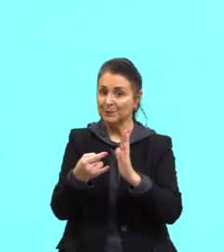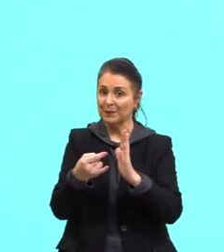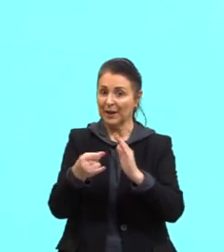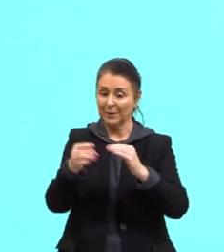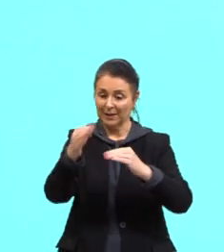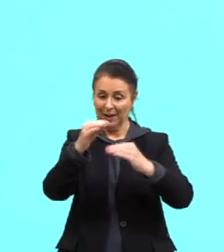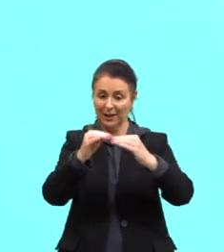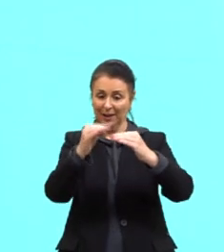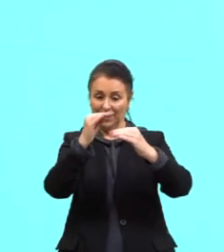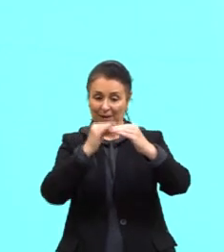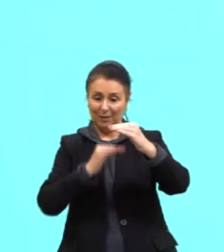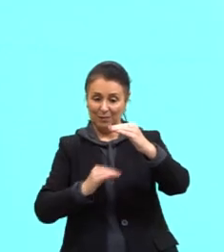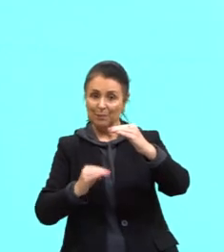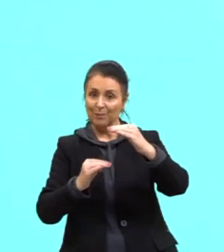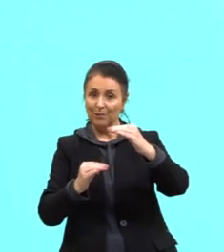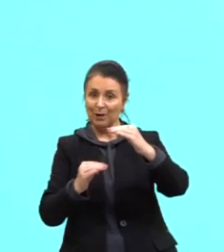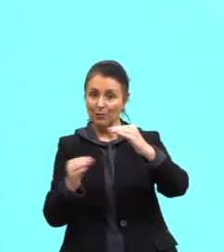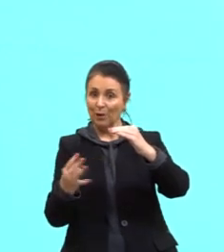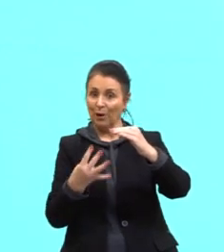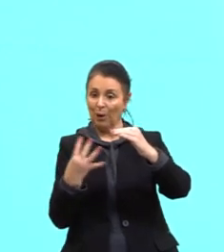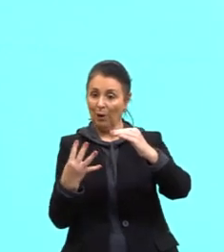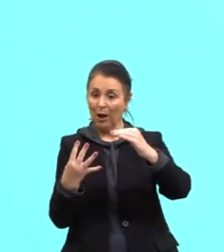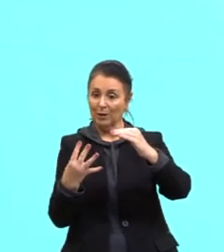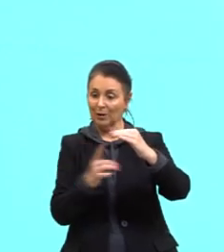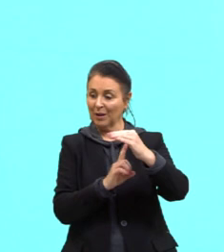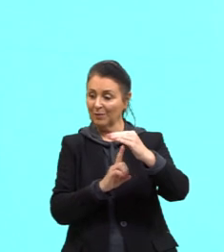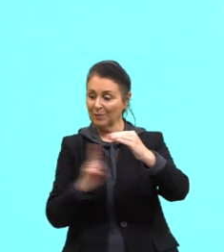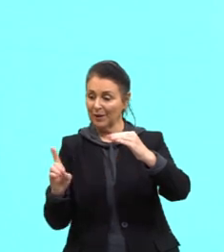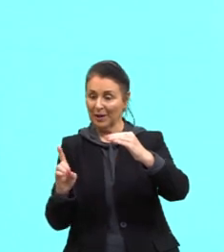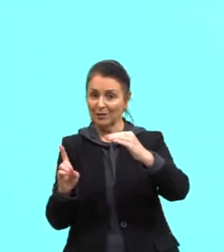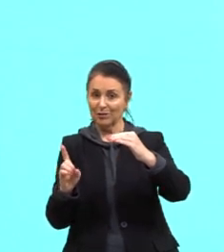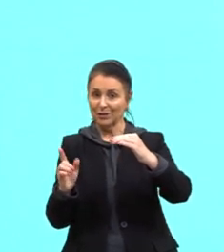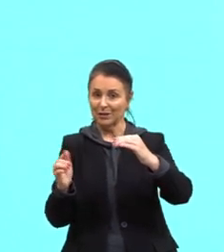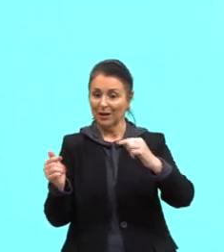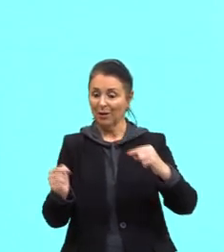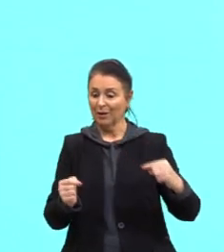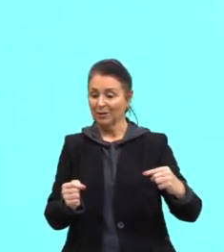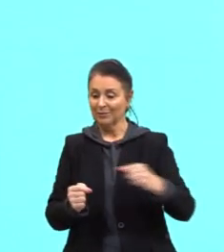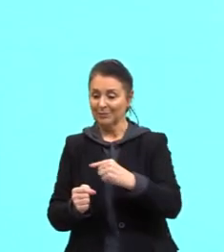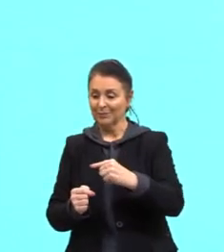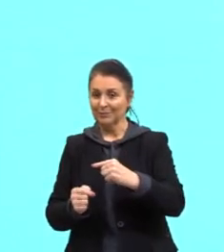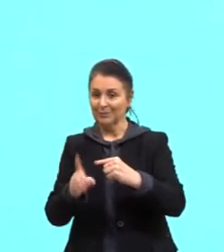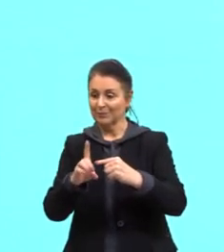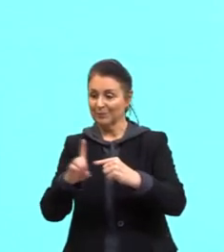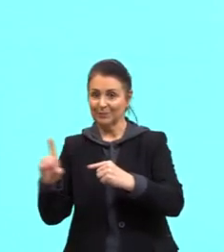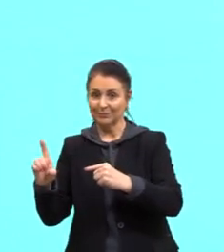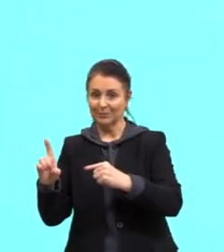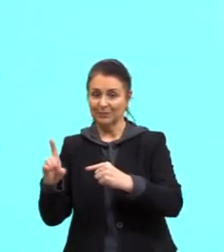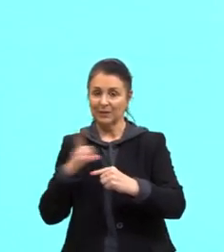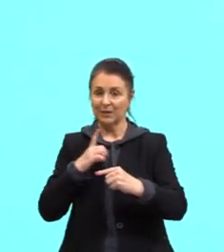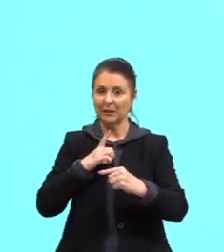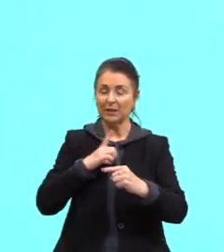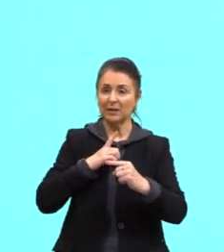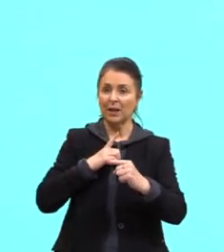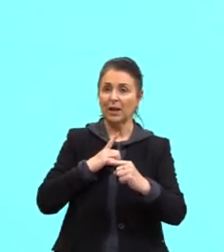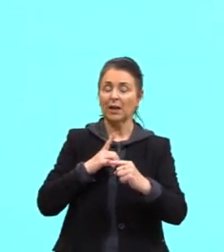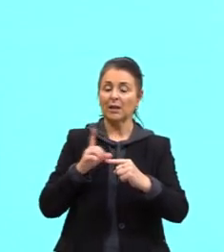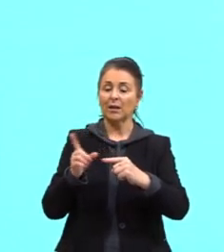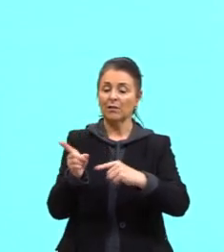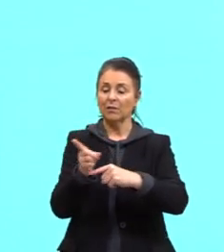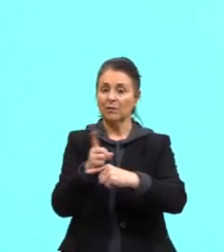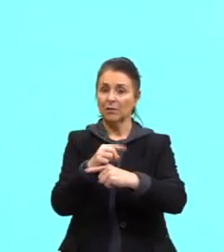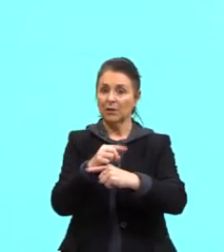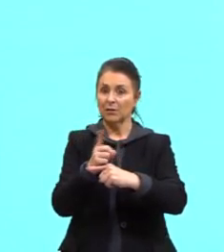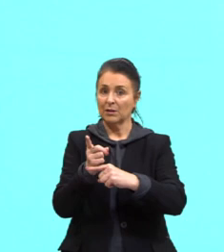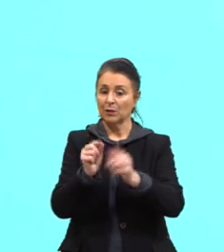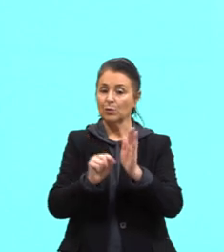a velocidade de 4 agora ela tá indo para a direita então o que que acontece aqui a gente tem velocidade de tamanhos iguais